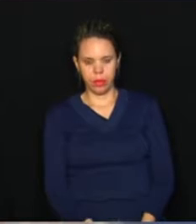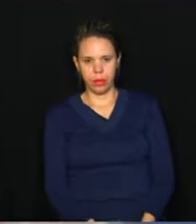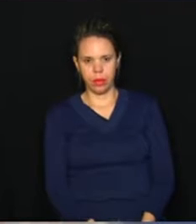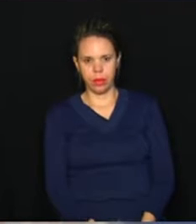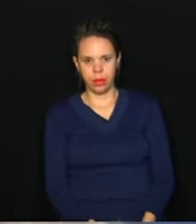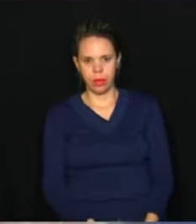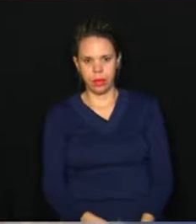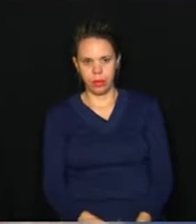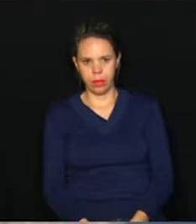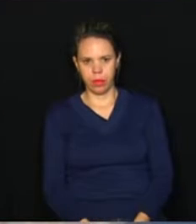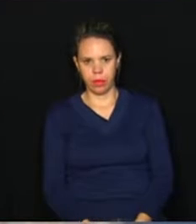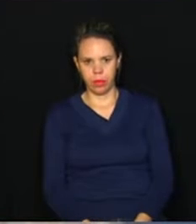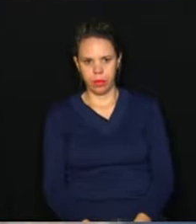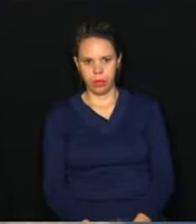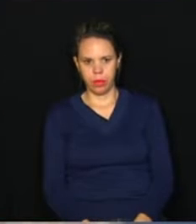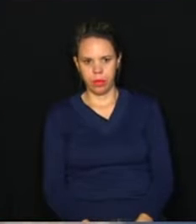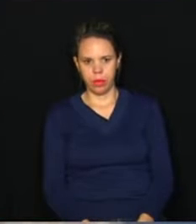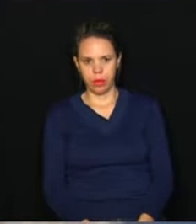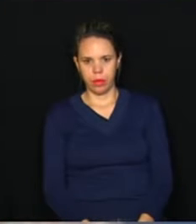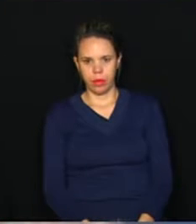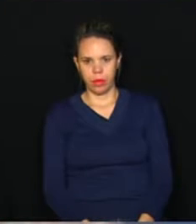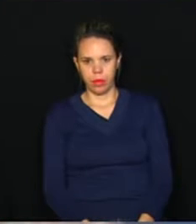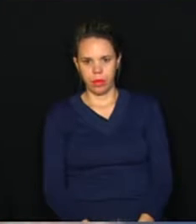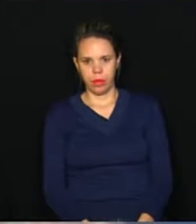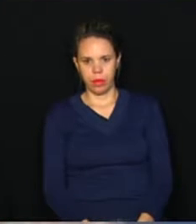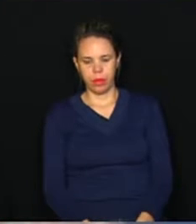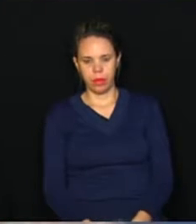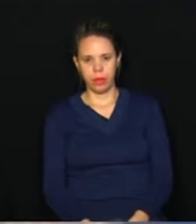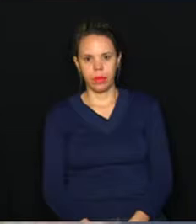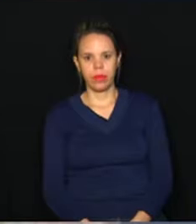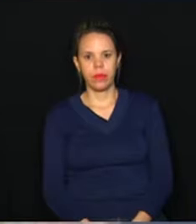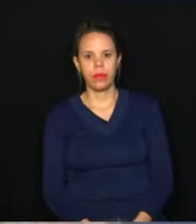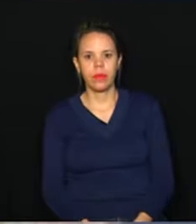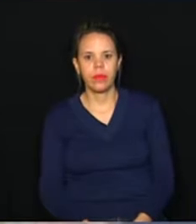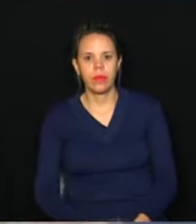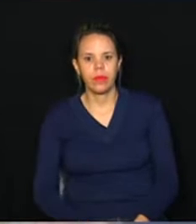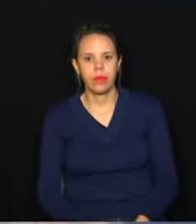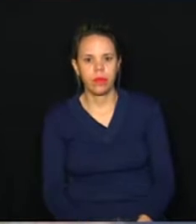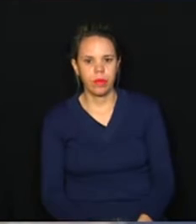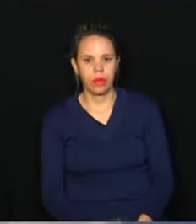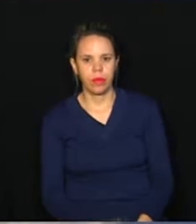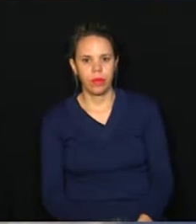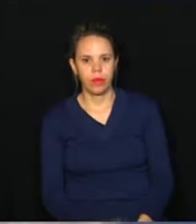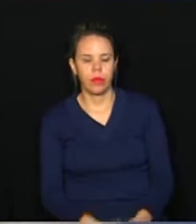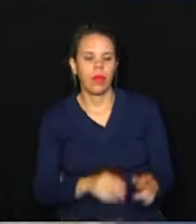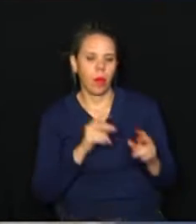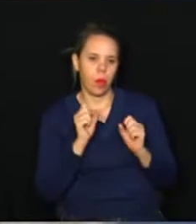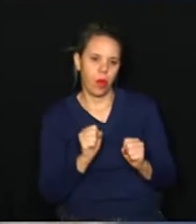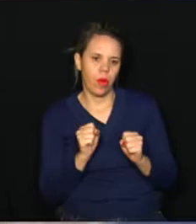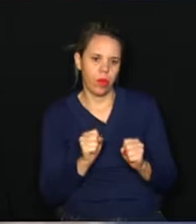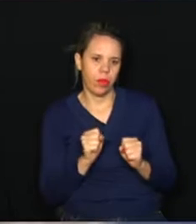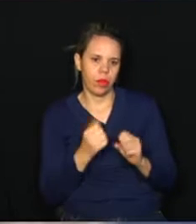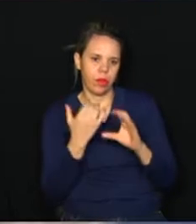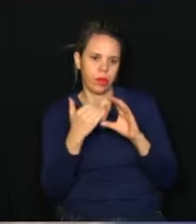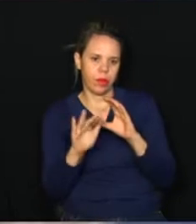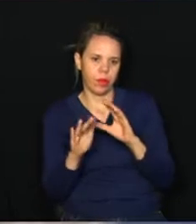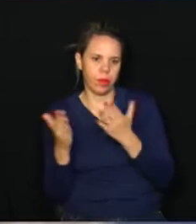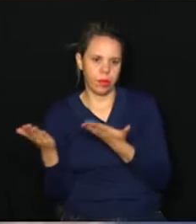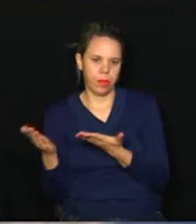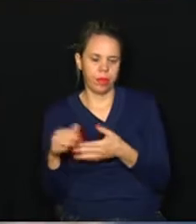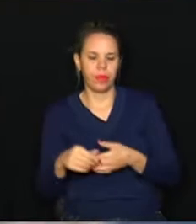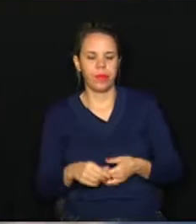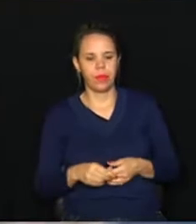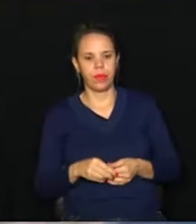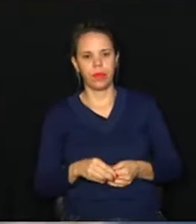3776. 19 97829 3776. As pessoas podem participar também aqui dessa